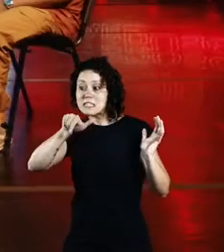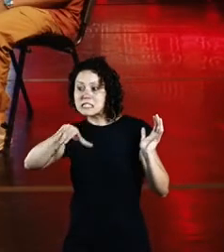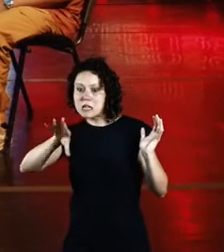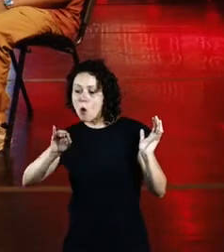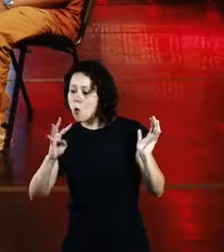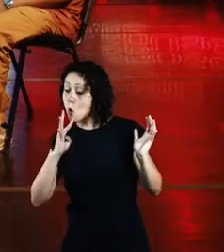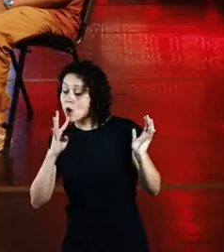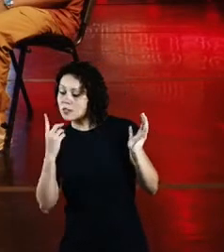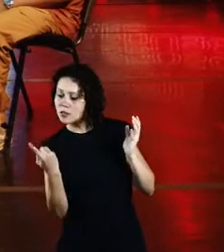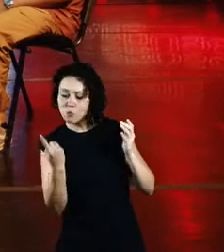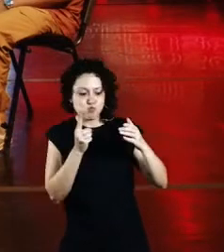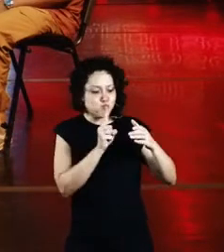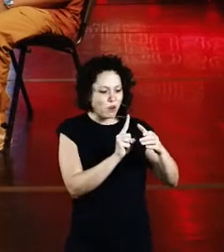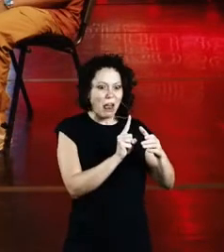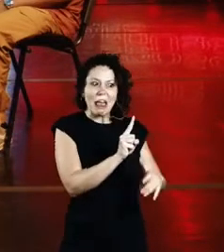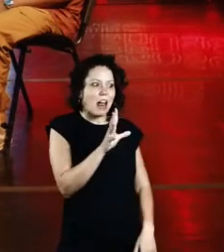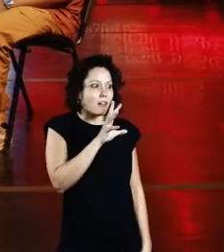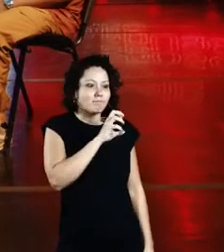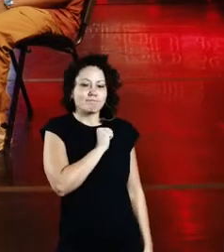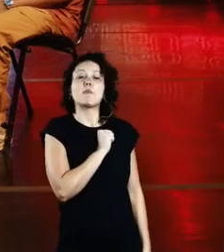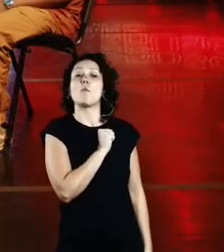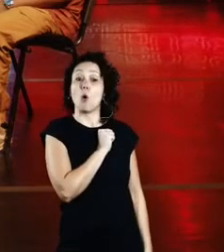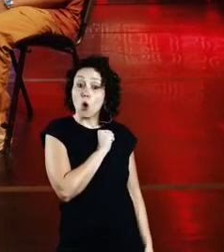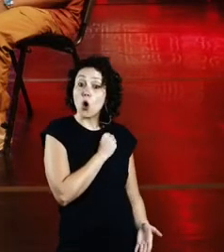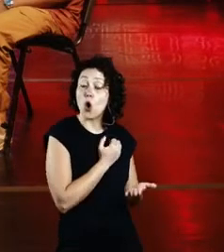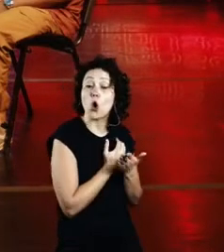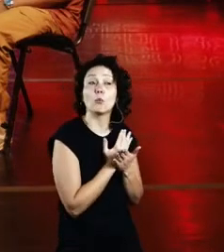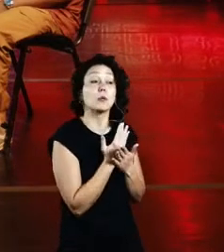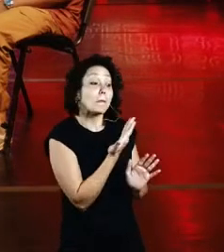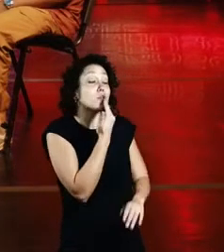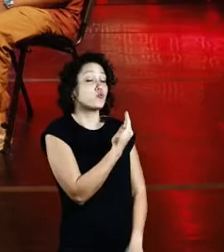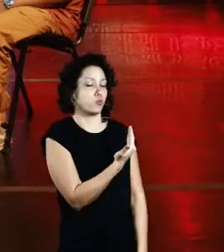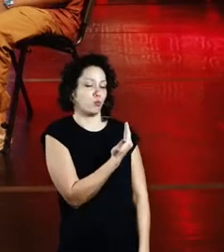fazer umas produções com a gente. E o Luizão pediu pra gente